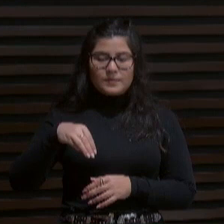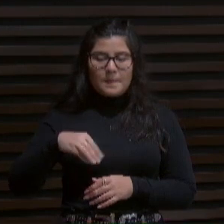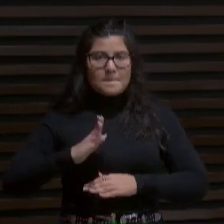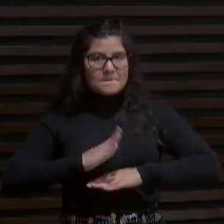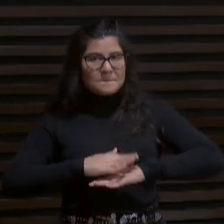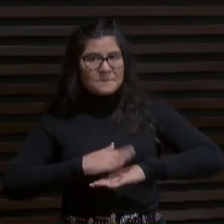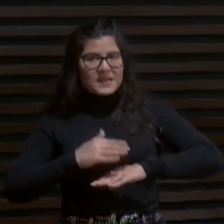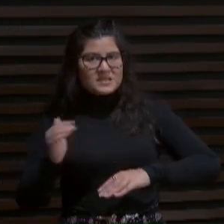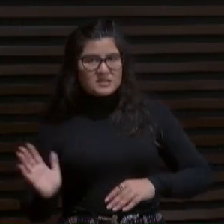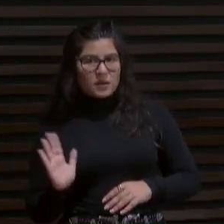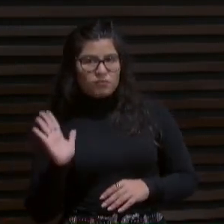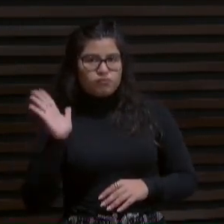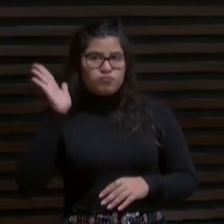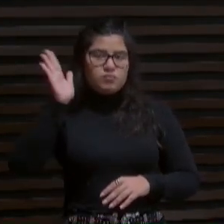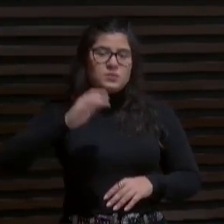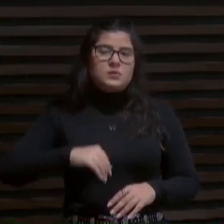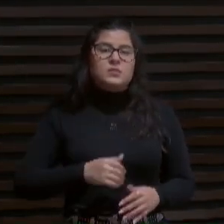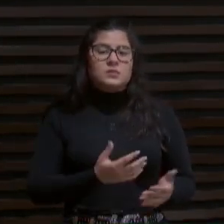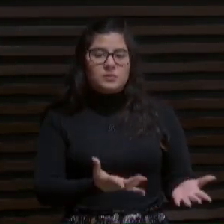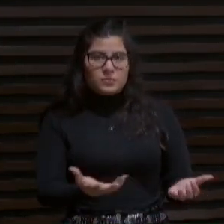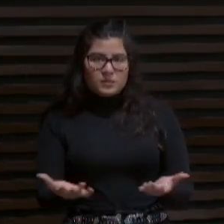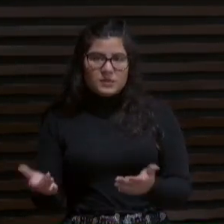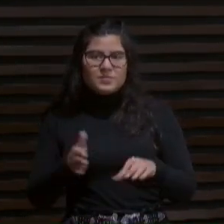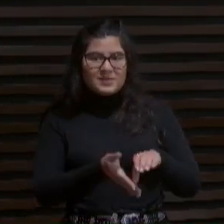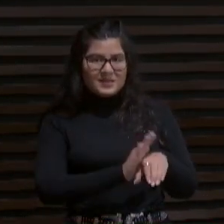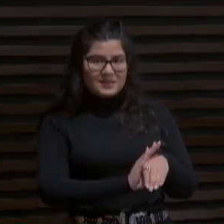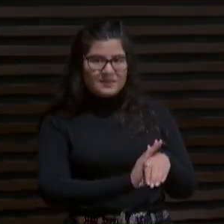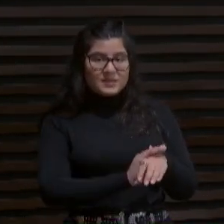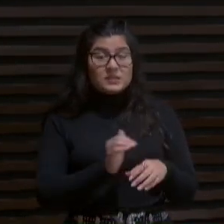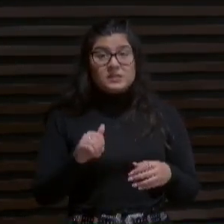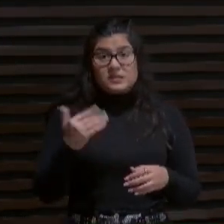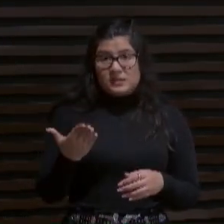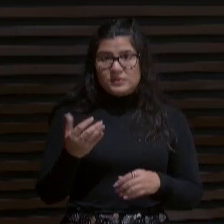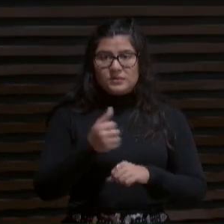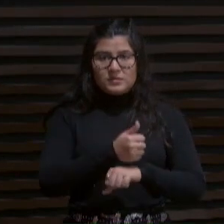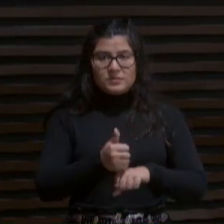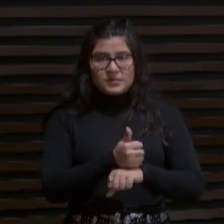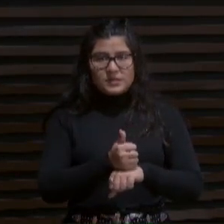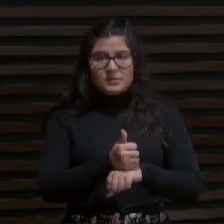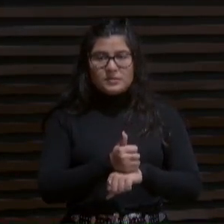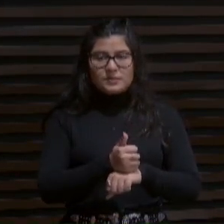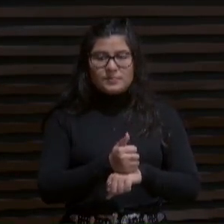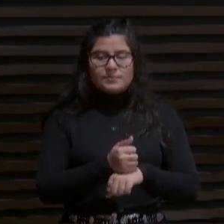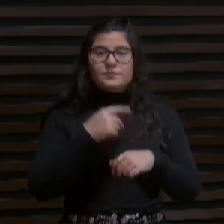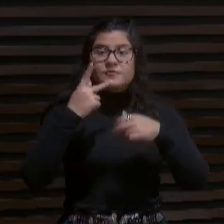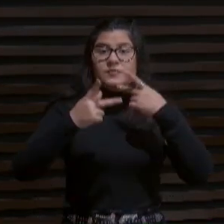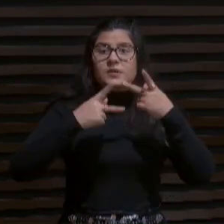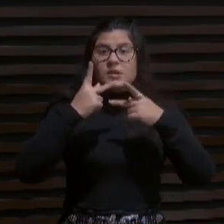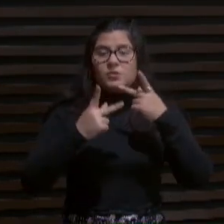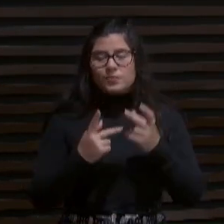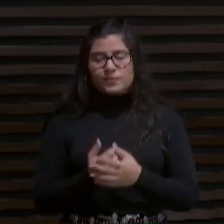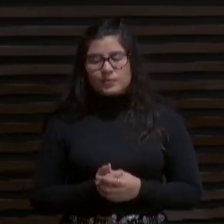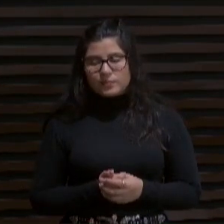resposta a gente lê o seguinte, versos 12 e 13. Então Abraão se inclinou diante do povo da terra e falou a